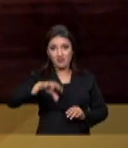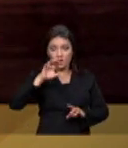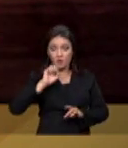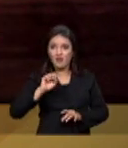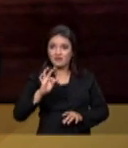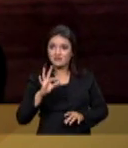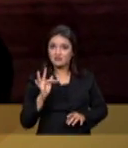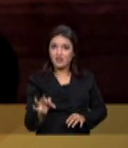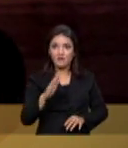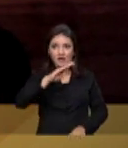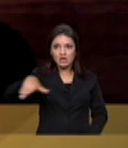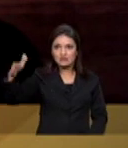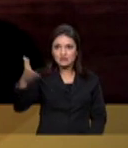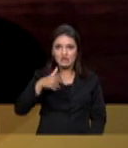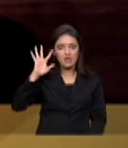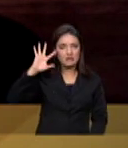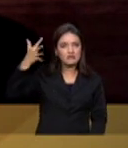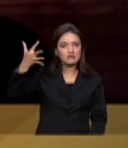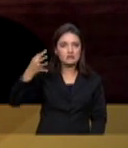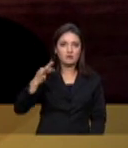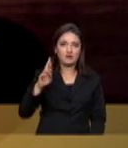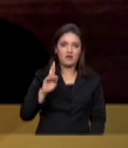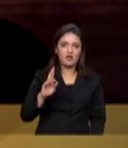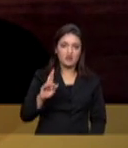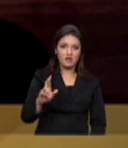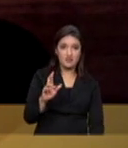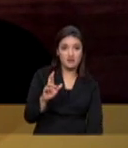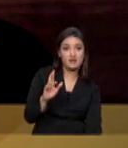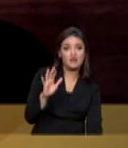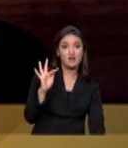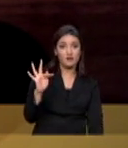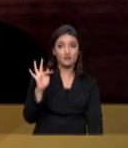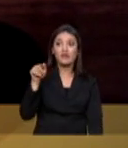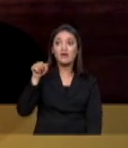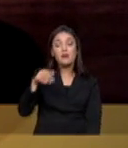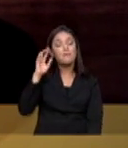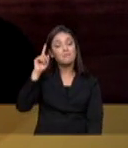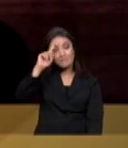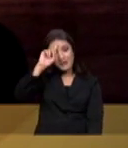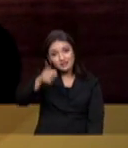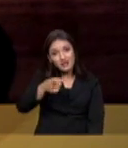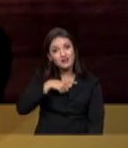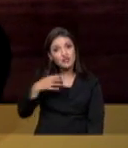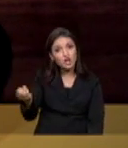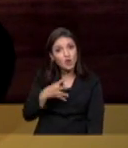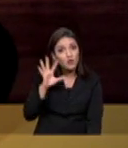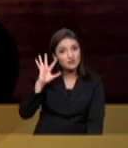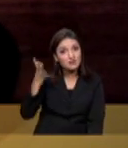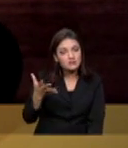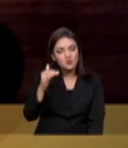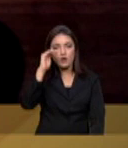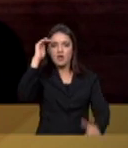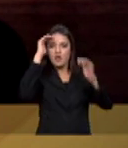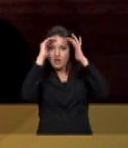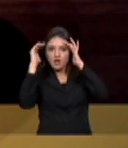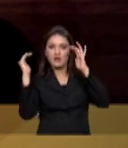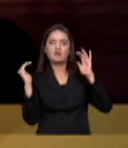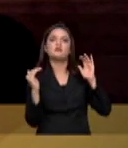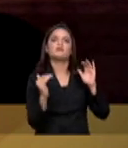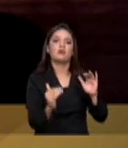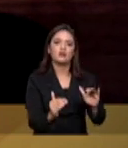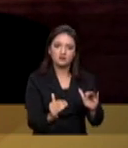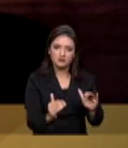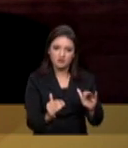determinar ao tribunal de origem a prolação de Nova decisão com base nos